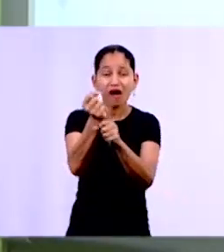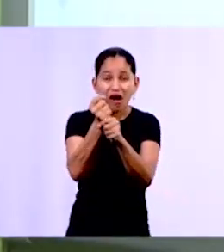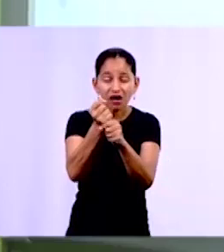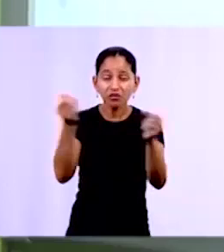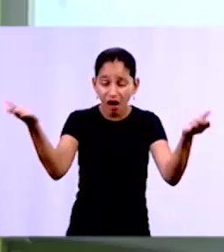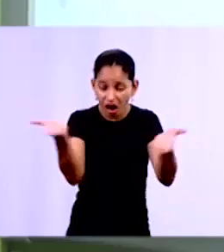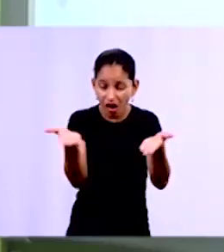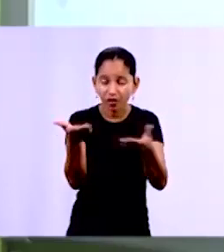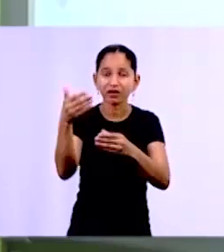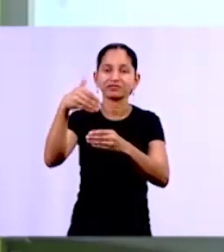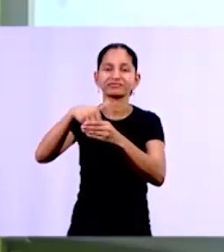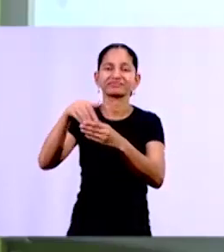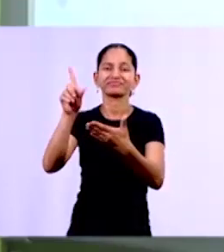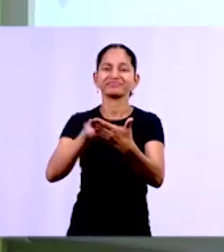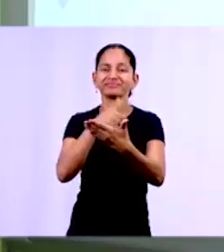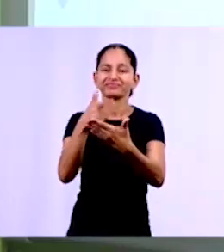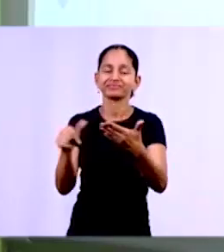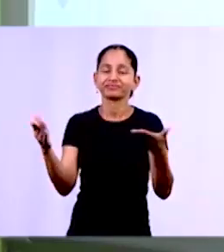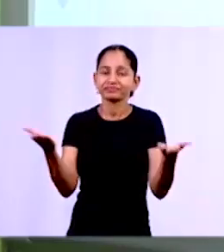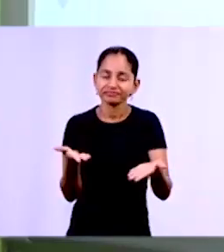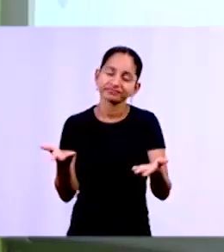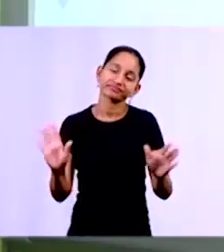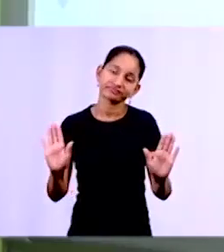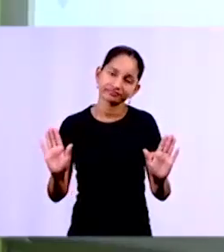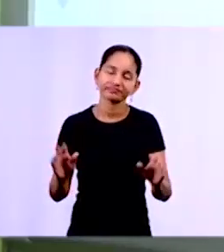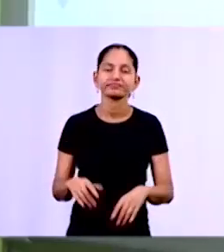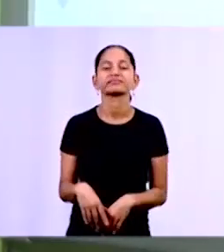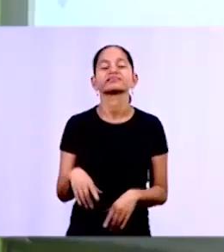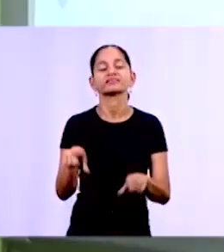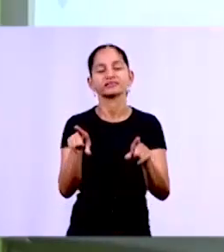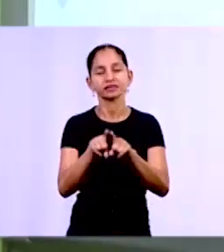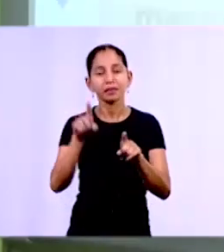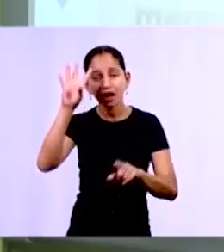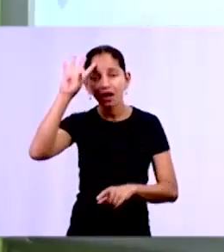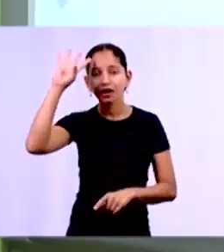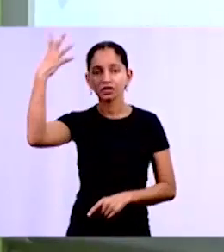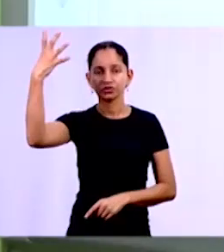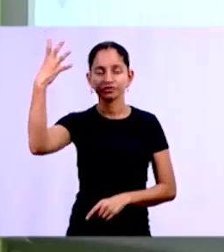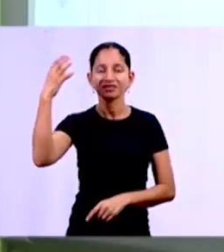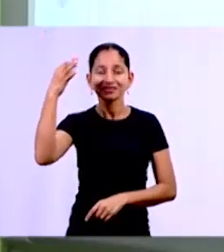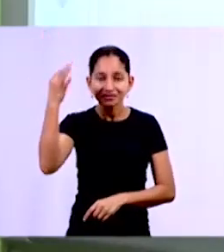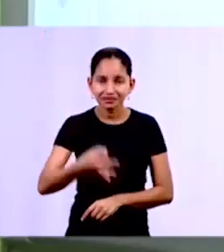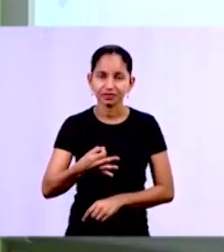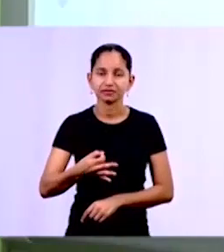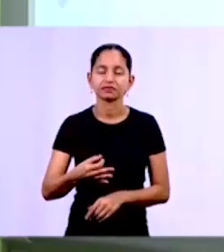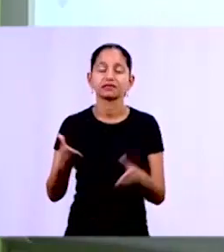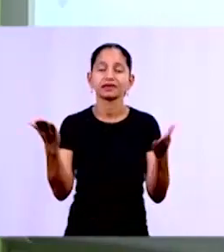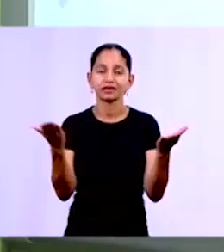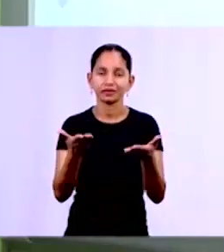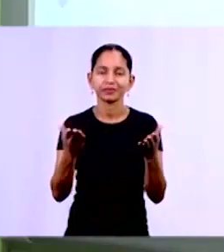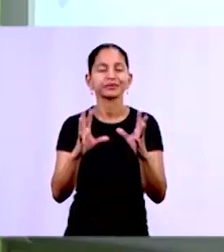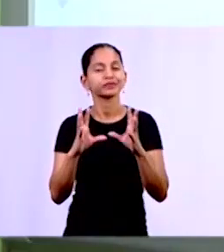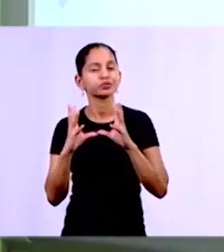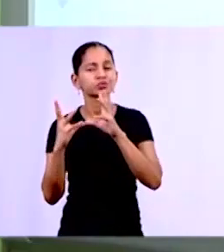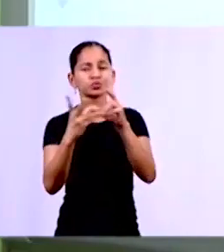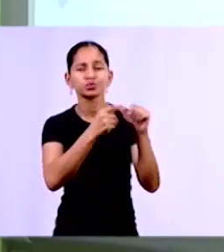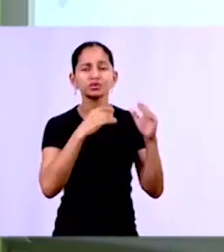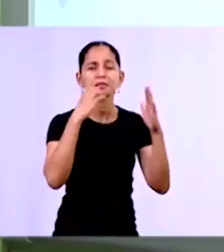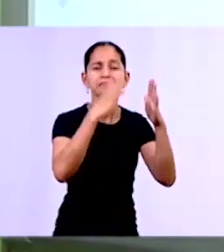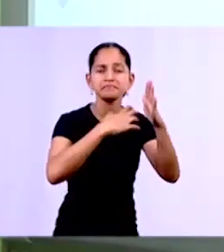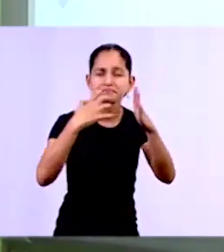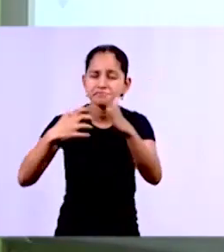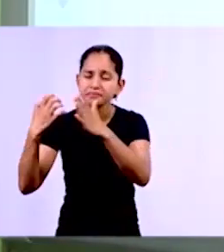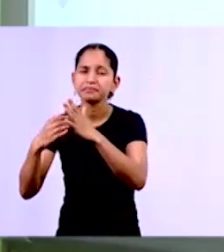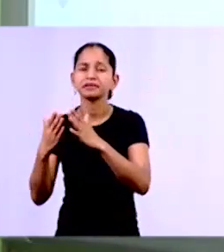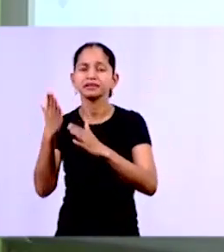eleição. O que seria uma solução ideal? E é uma solução que está sendo adotada por todas as empresas de